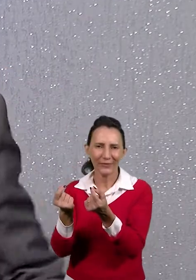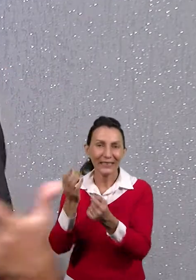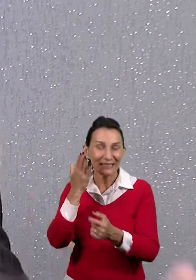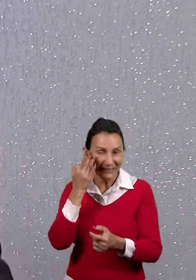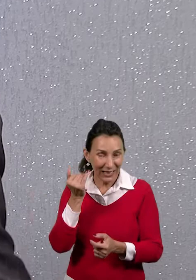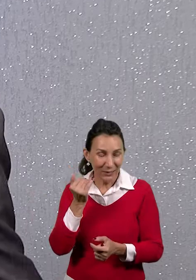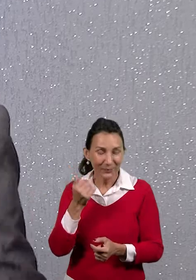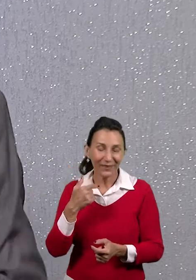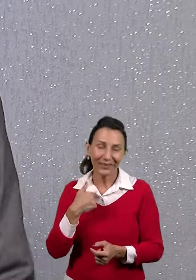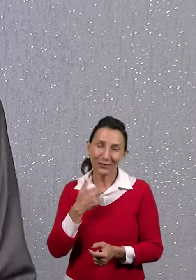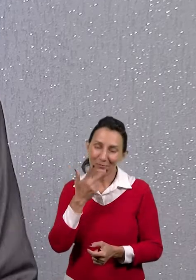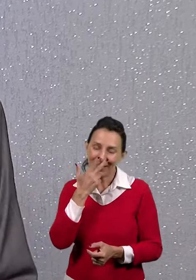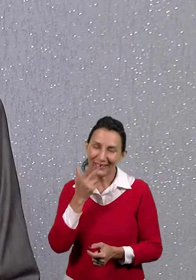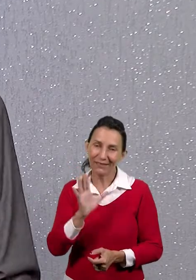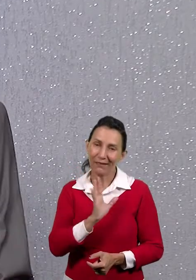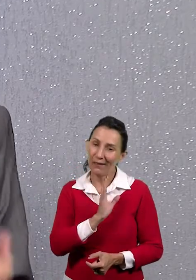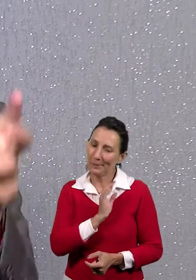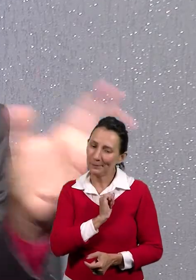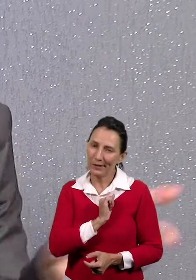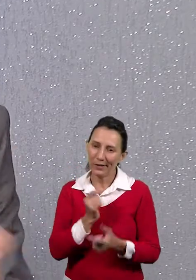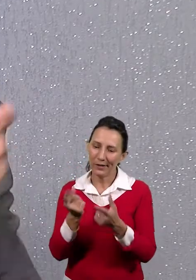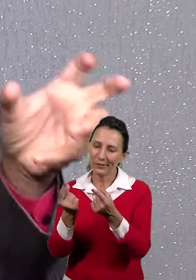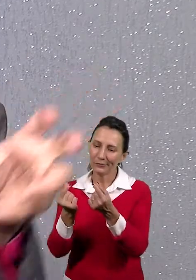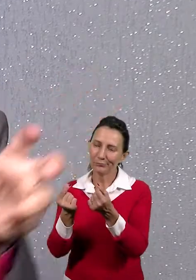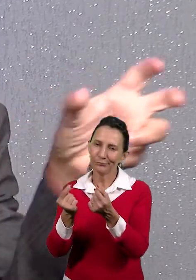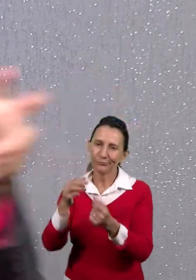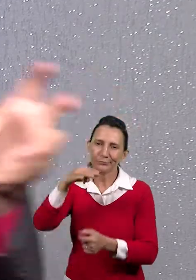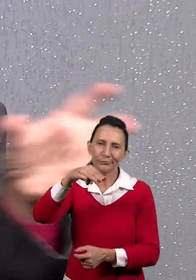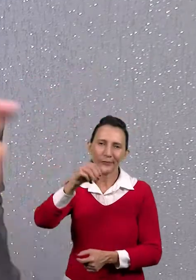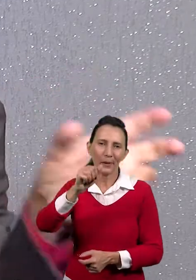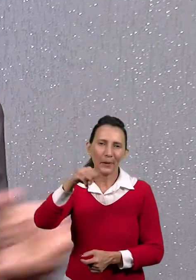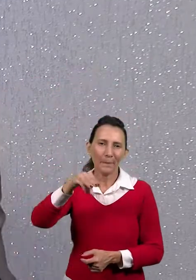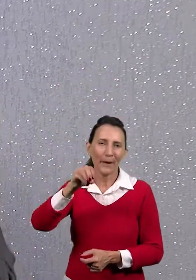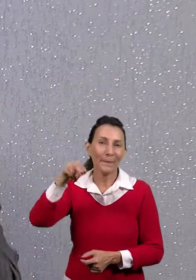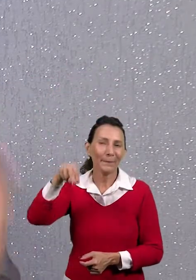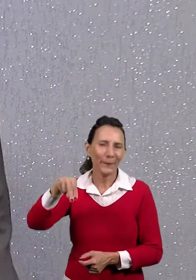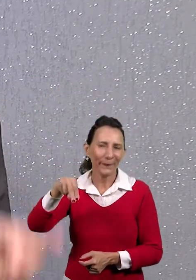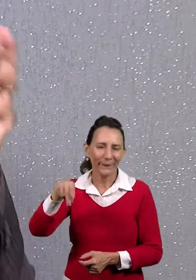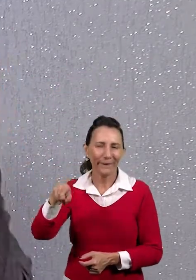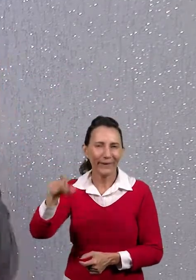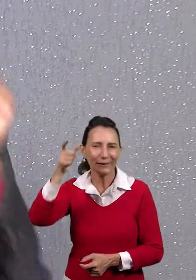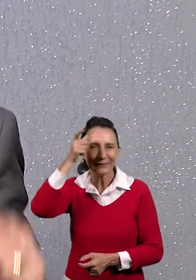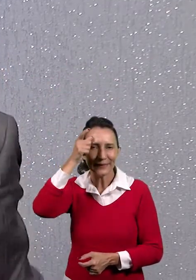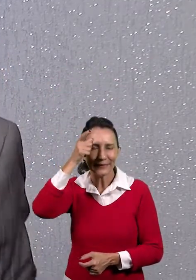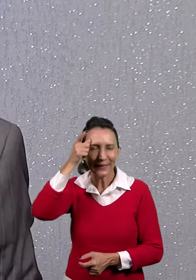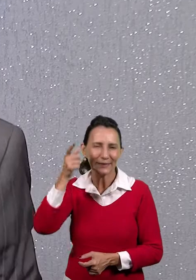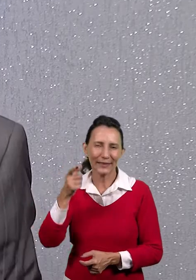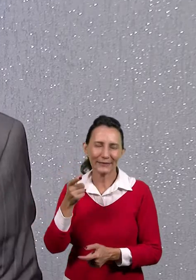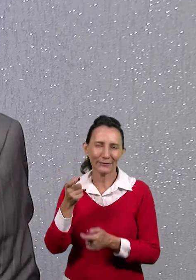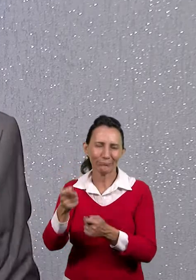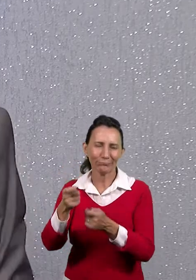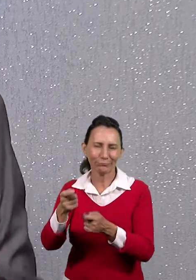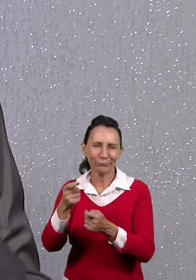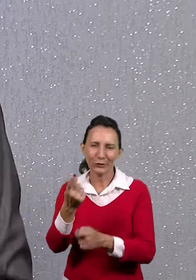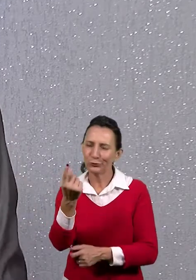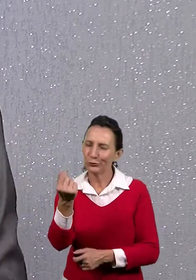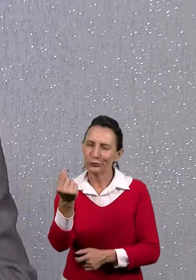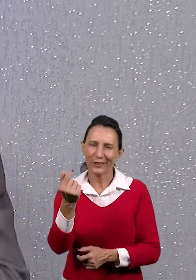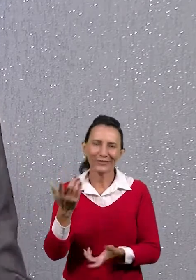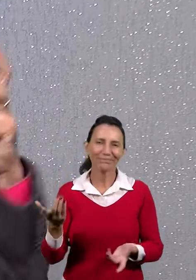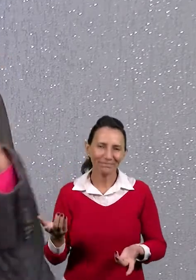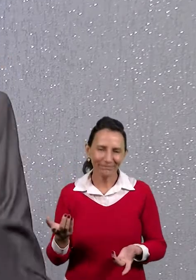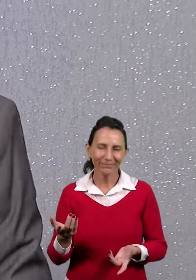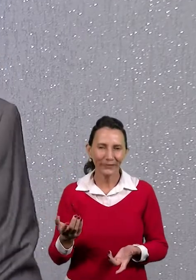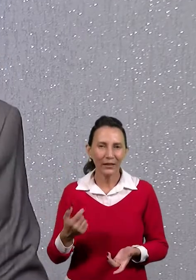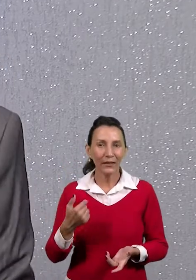Deus? Era Mamon. Então, Mamon é o cara que governa a riqueza, o Satanás, que bloqueia, tudo que faz por causa do dinheiro. Então,